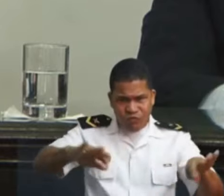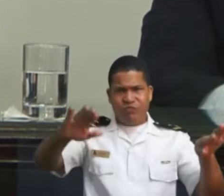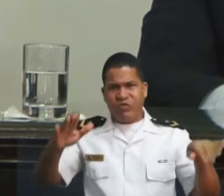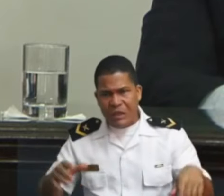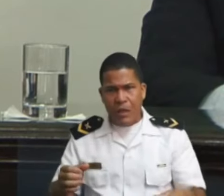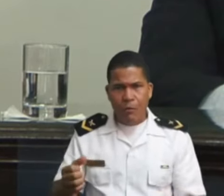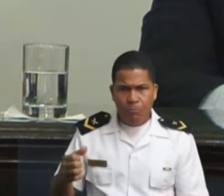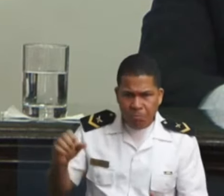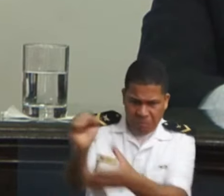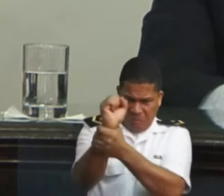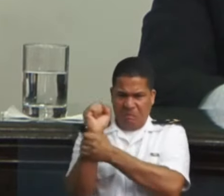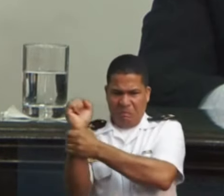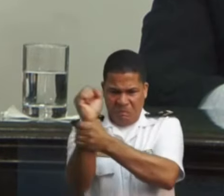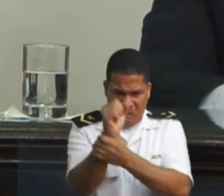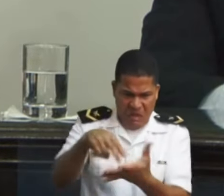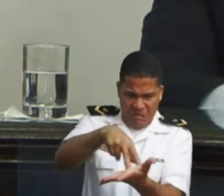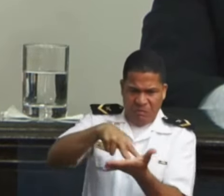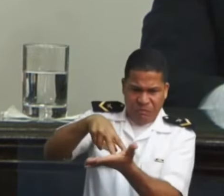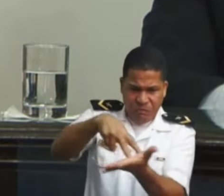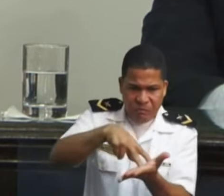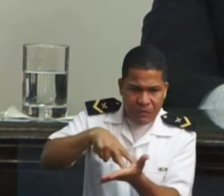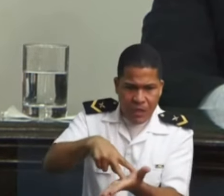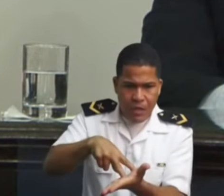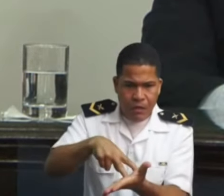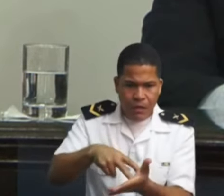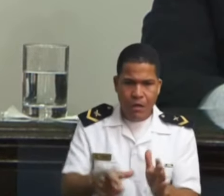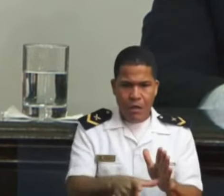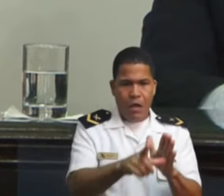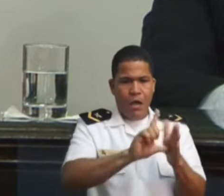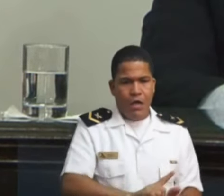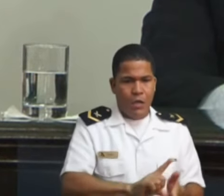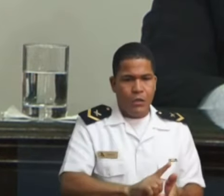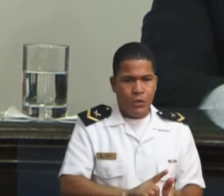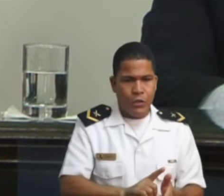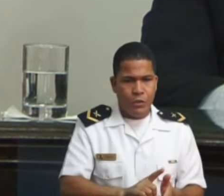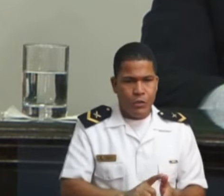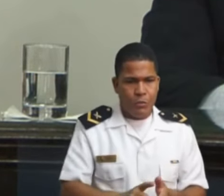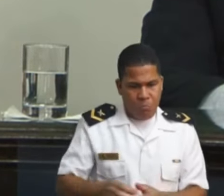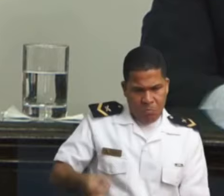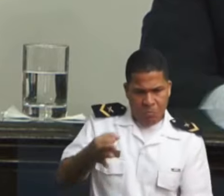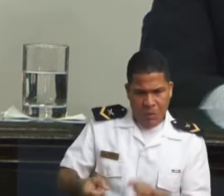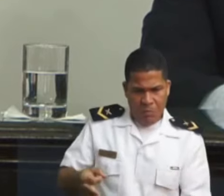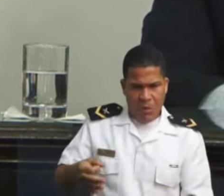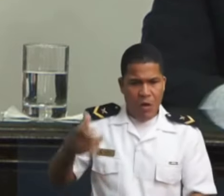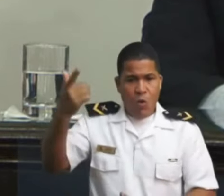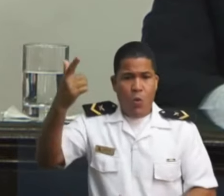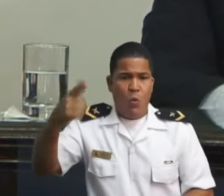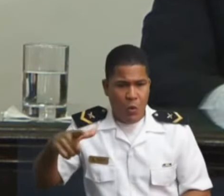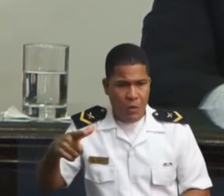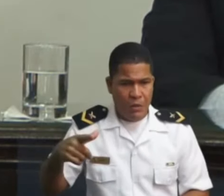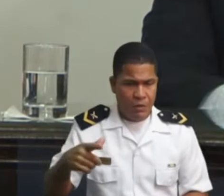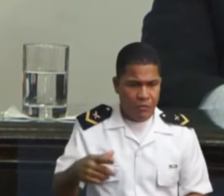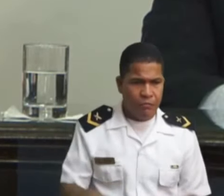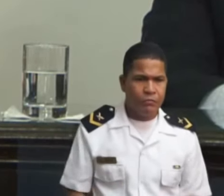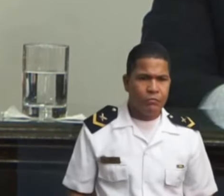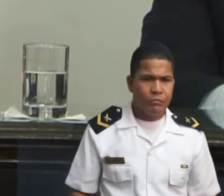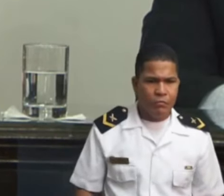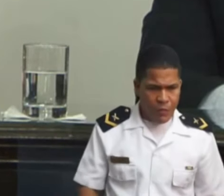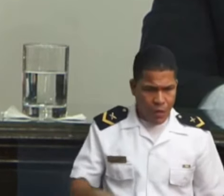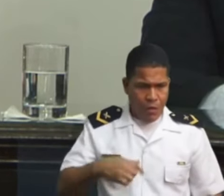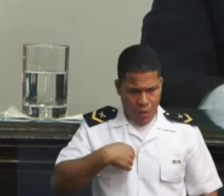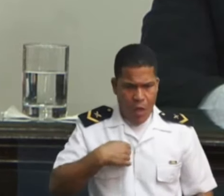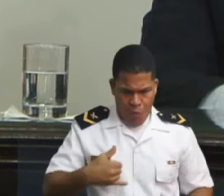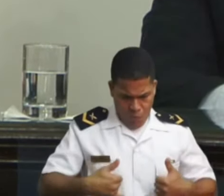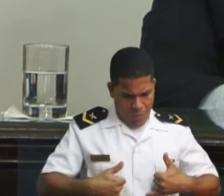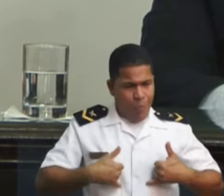firme, e antes de qualquer outro tribunal, e digo isso com muito